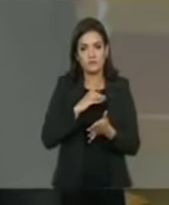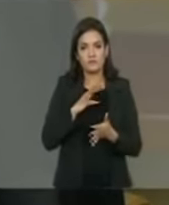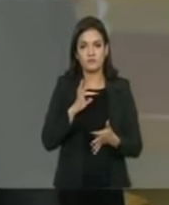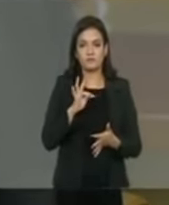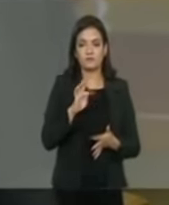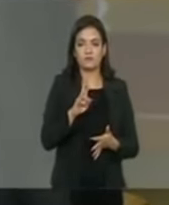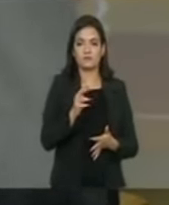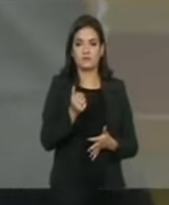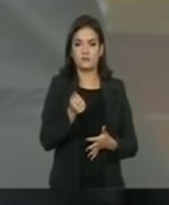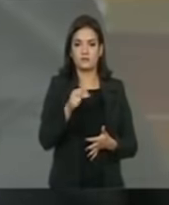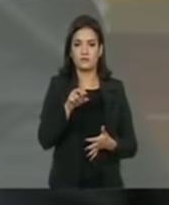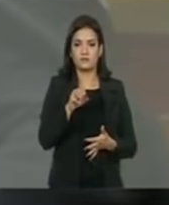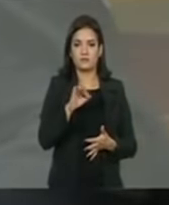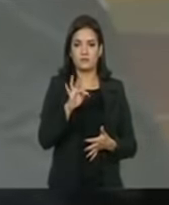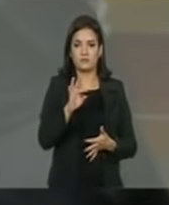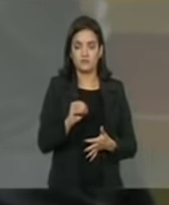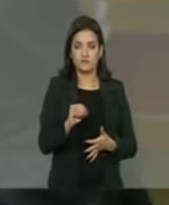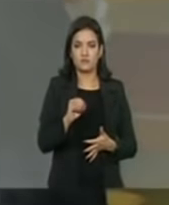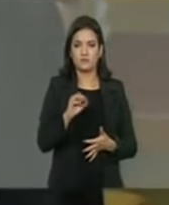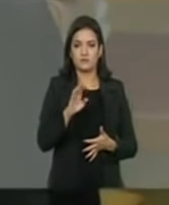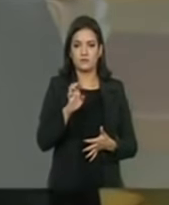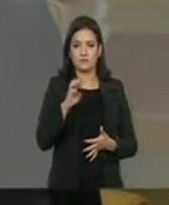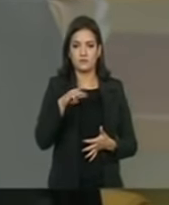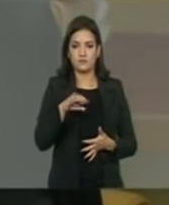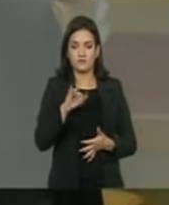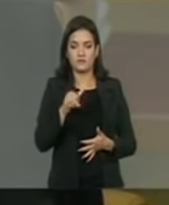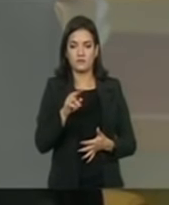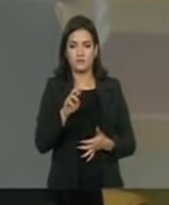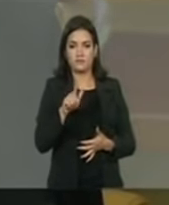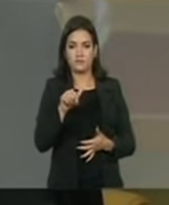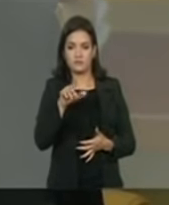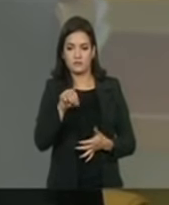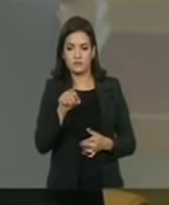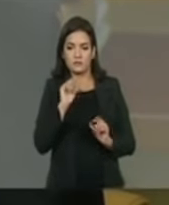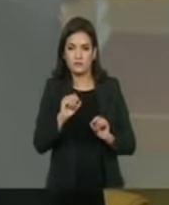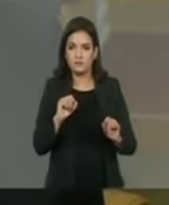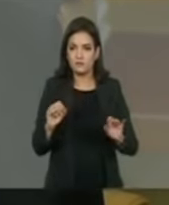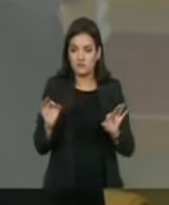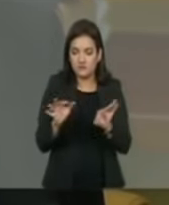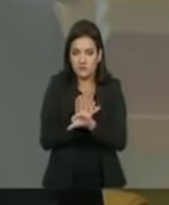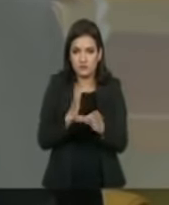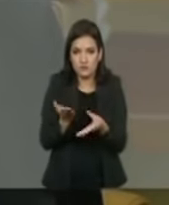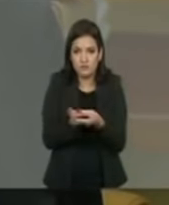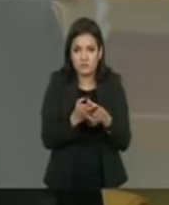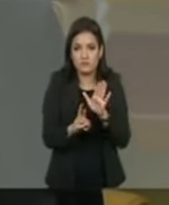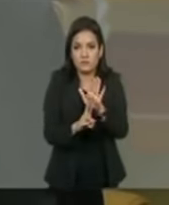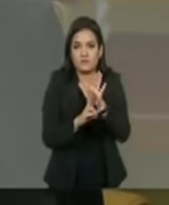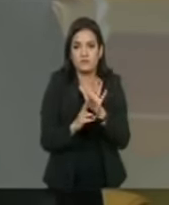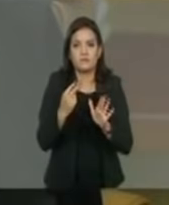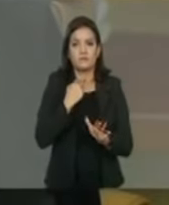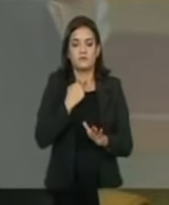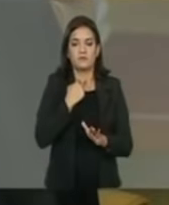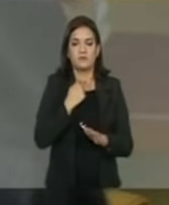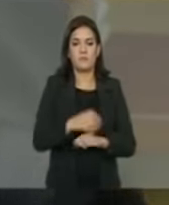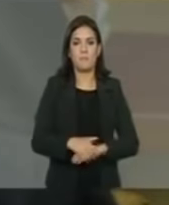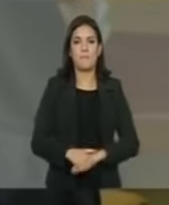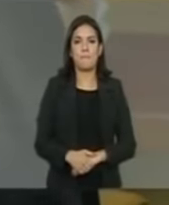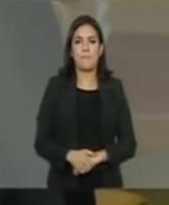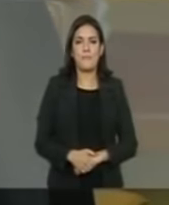faço aqui algumas considerações também adicionais a respeito dessa questão o senhor presidente